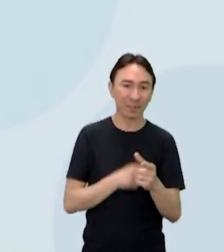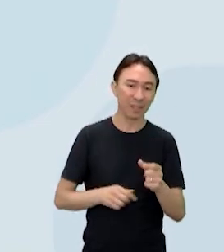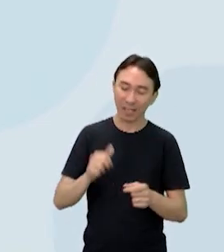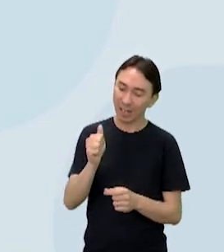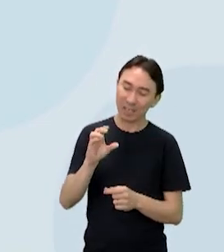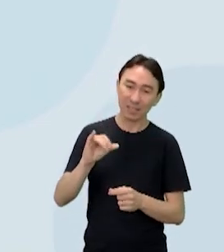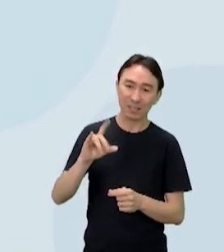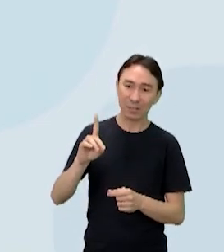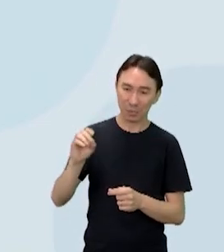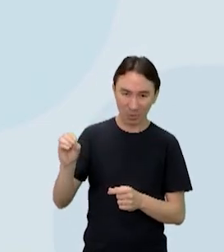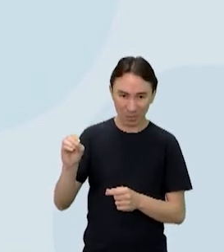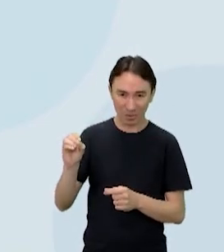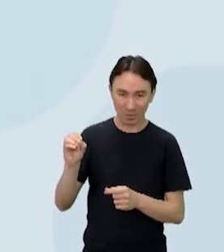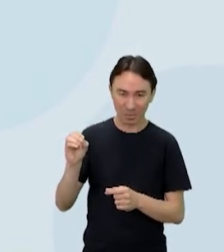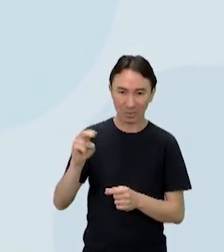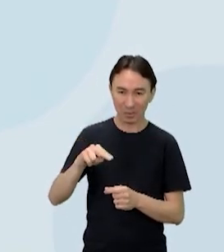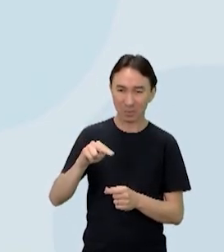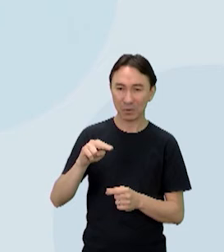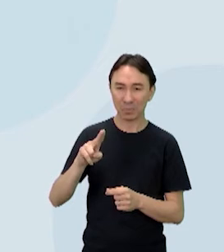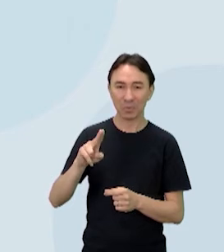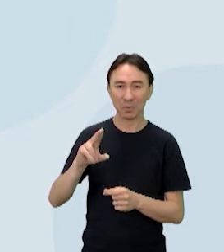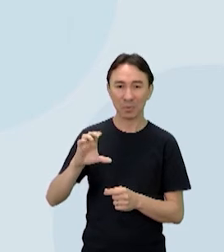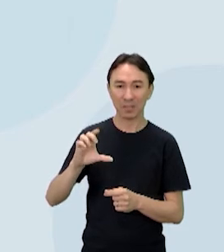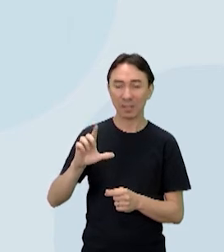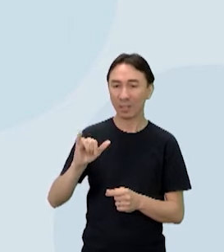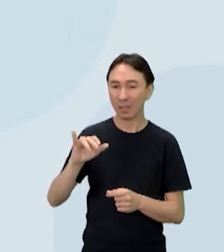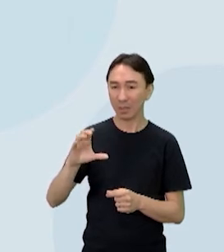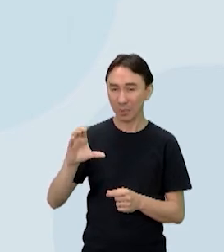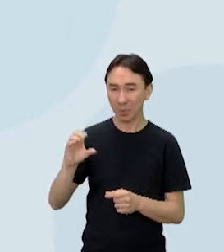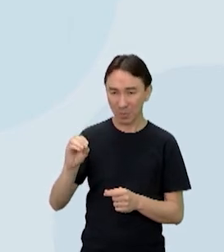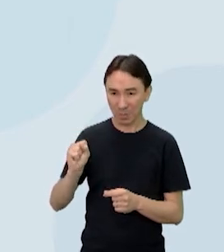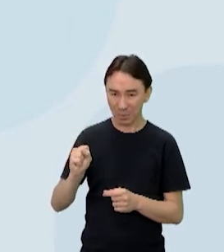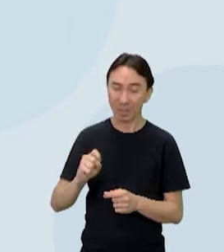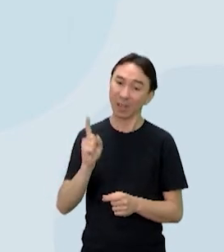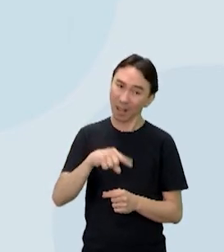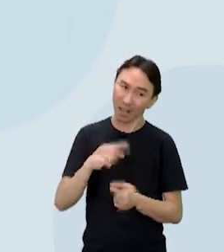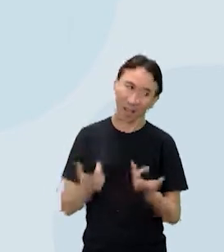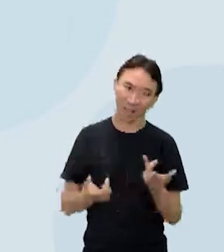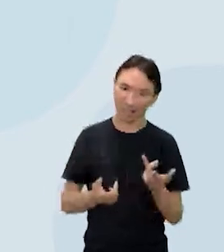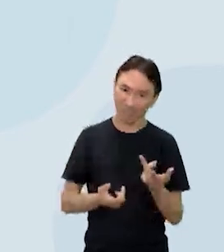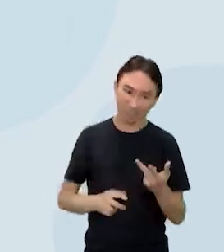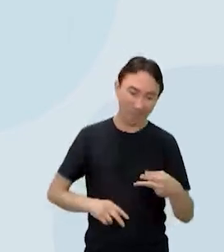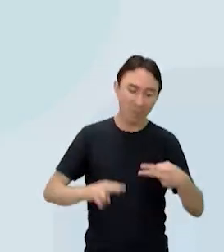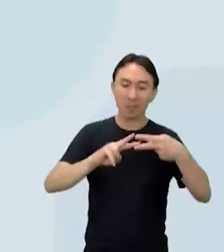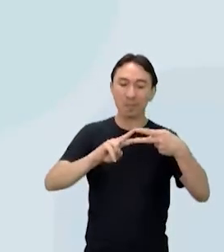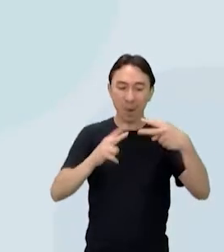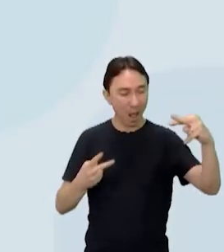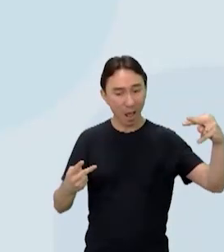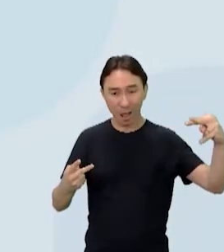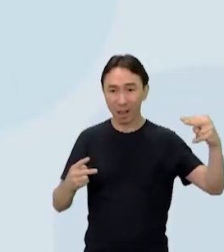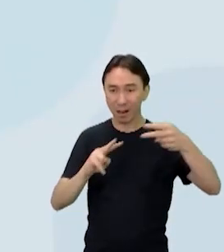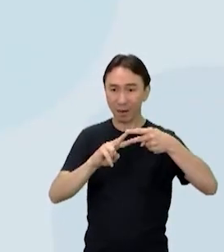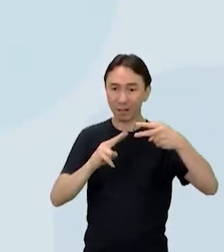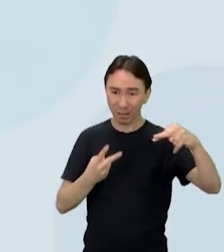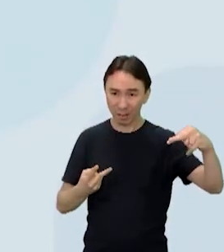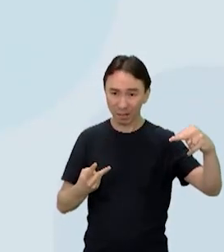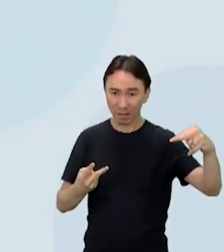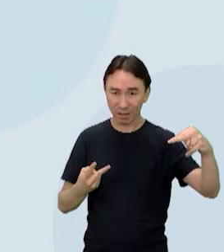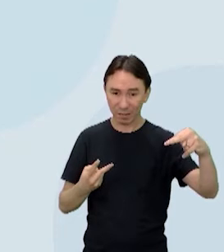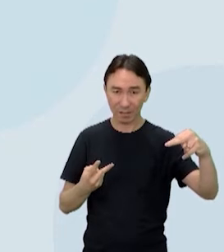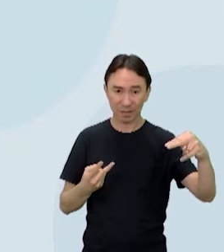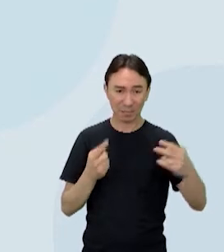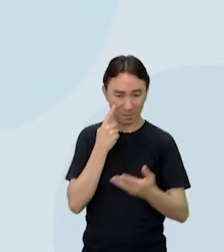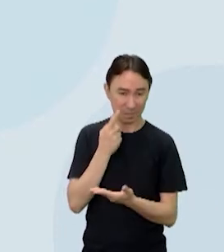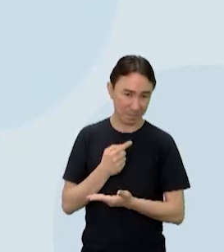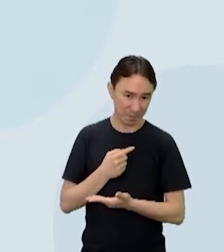se lembra, o ácido nucleico é o que forma, por exemplo, o nosso DNA. Então, o nosso DNA é formado por esse